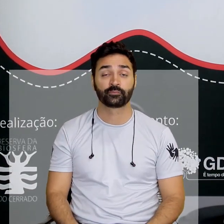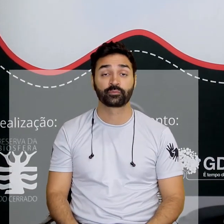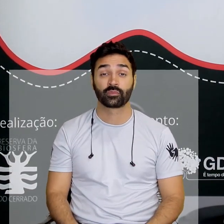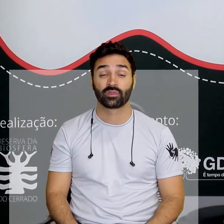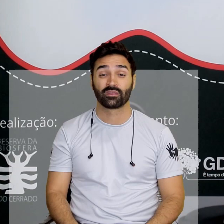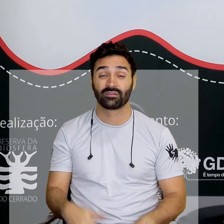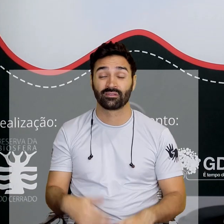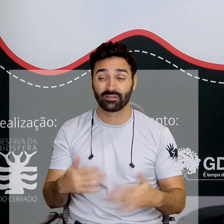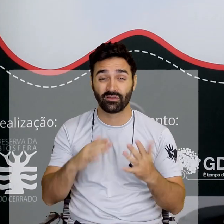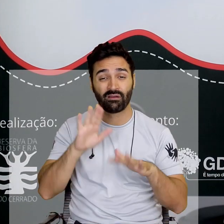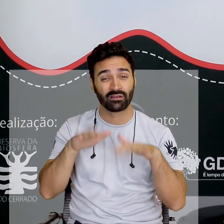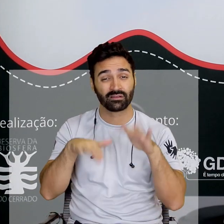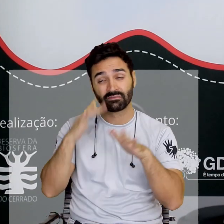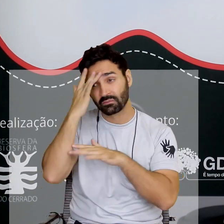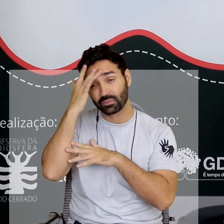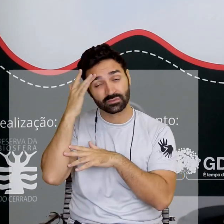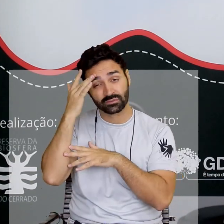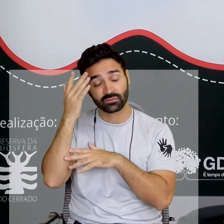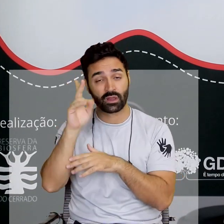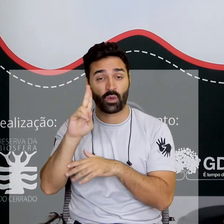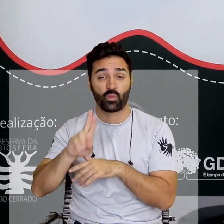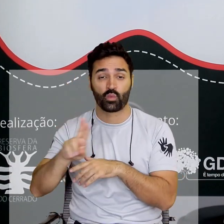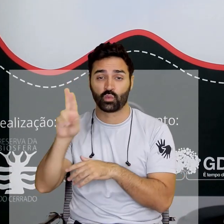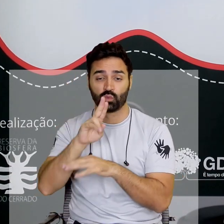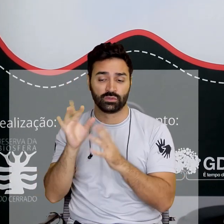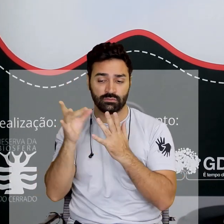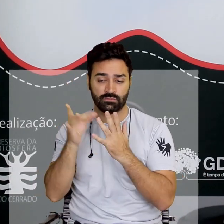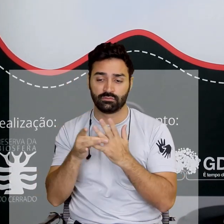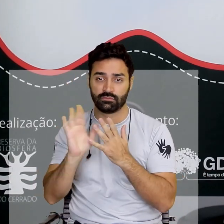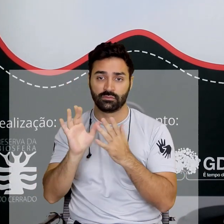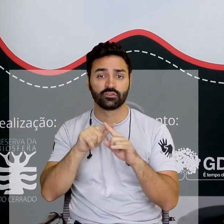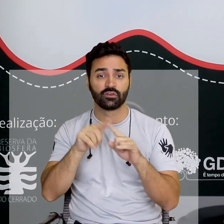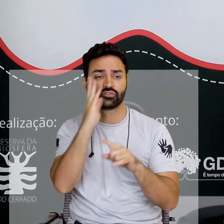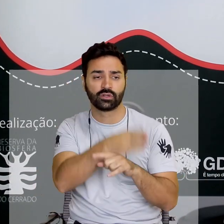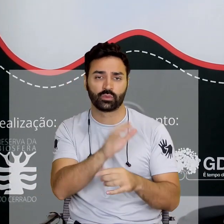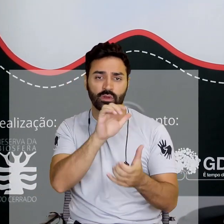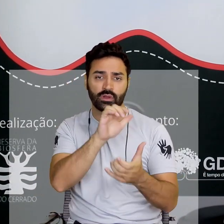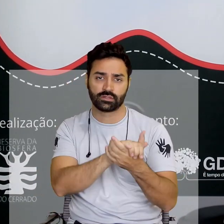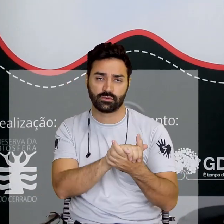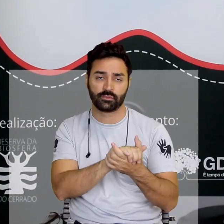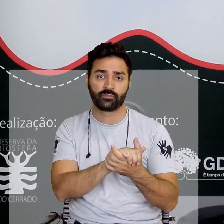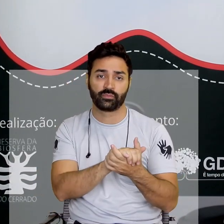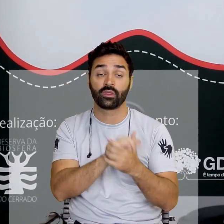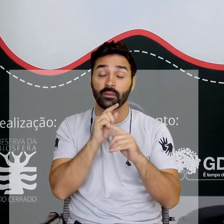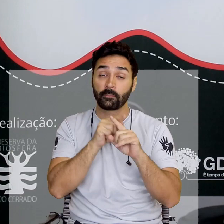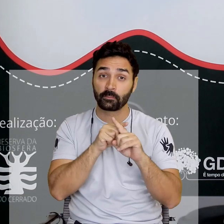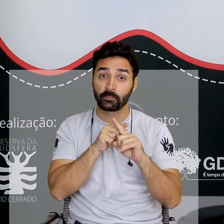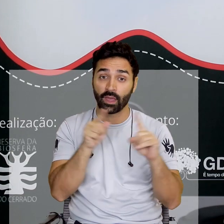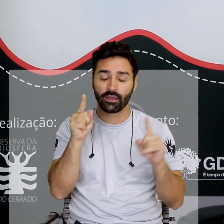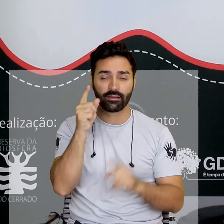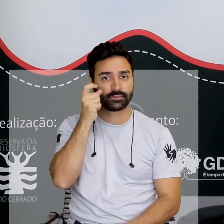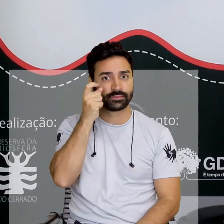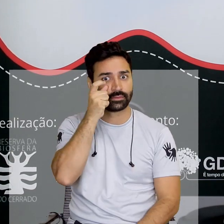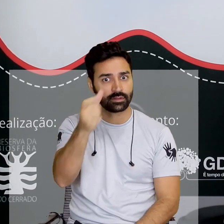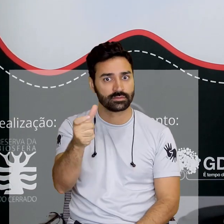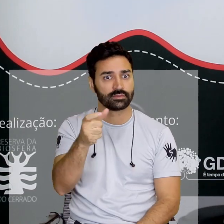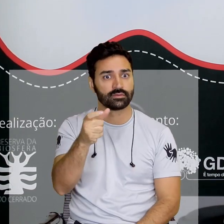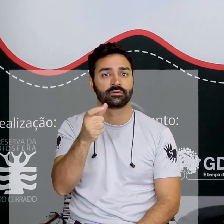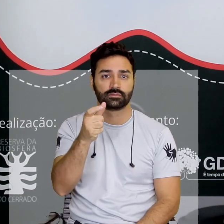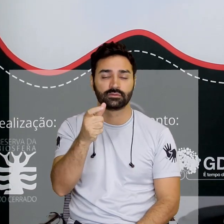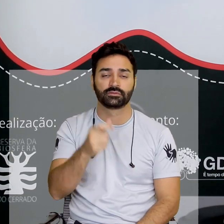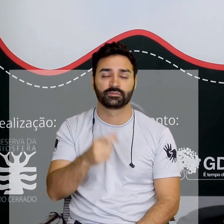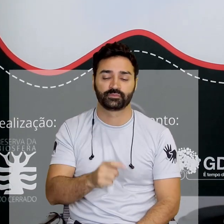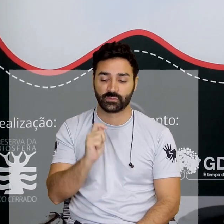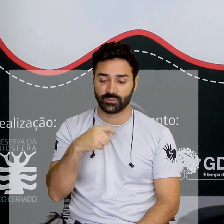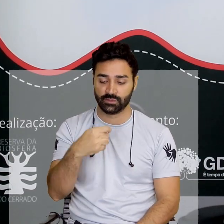às vezes, a pessoa nem usa, tá? Faz só esse aqui. Agora, uma coisa que também é interessante que a gente precisa saber. Esse sinal